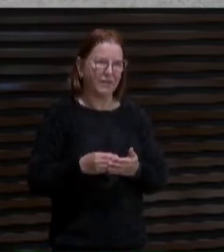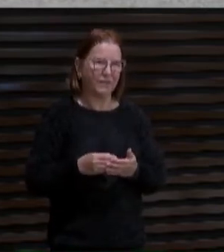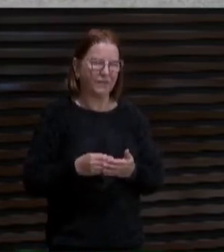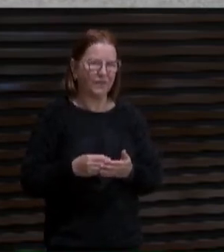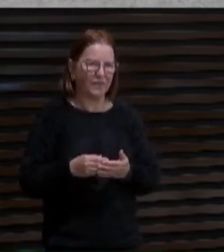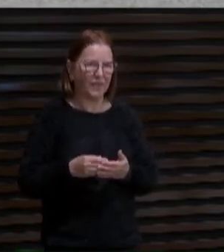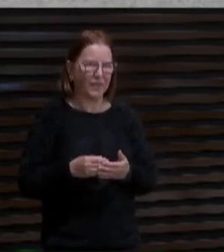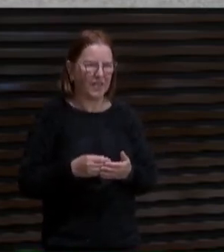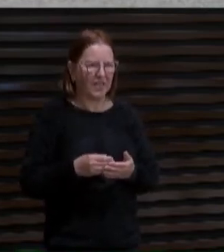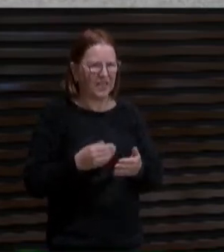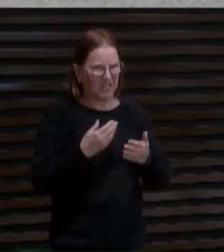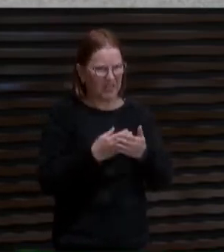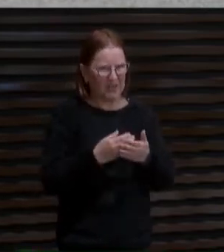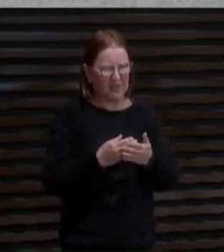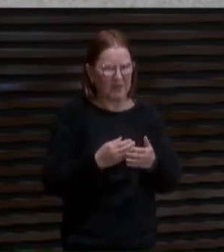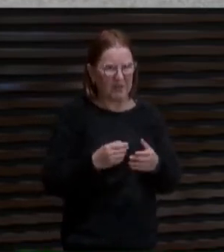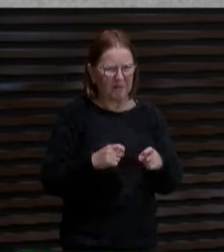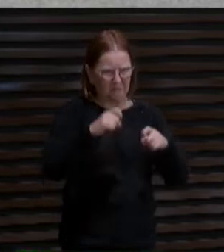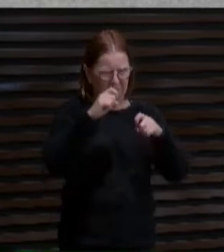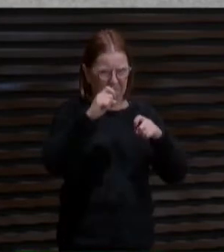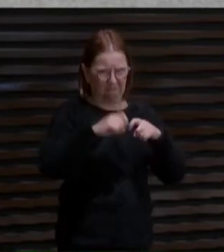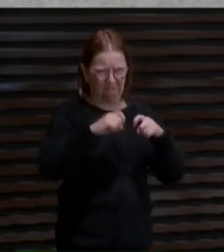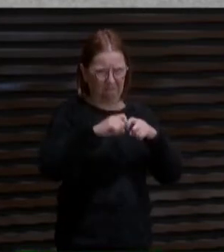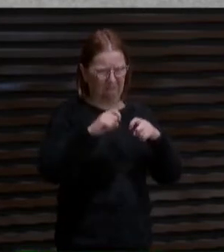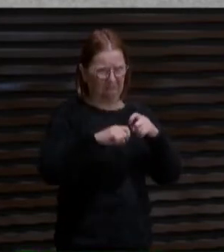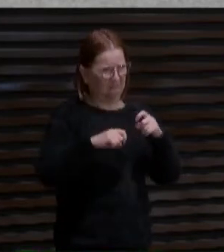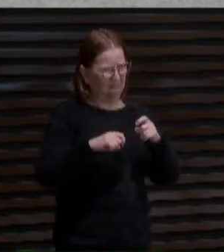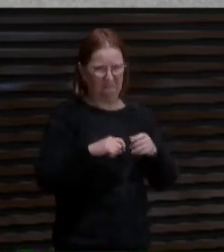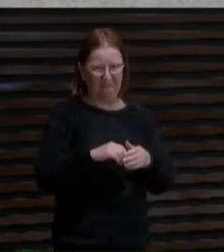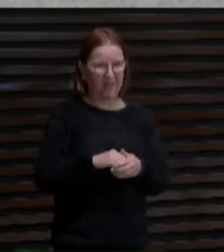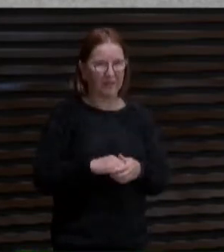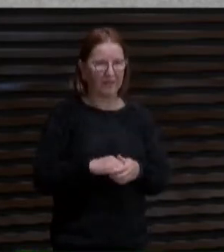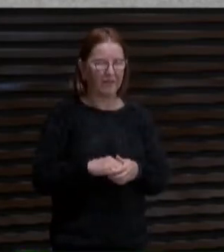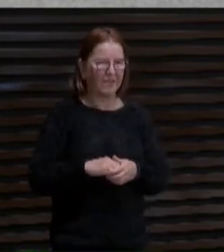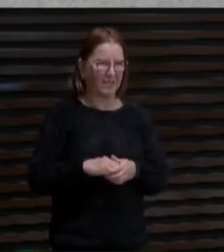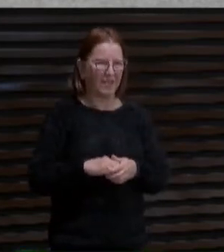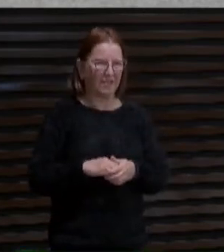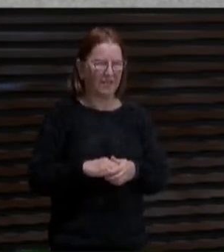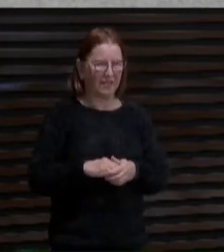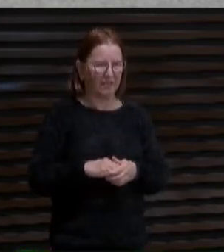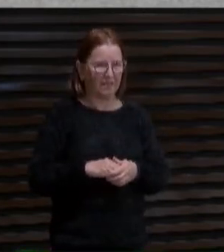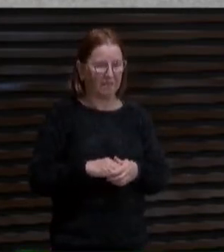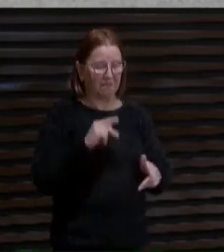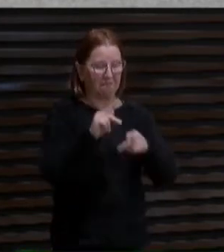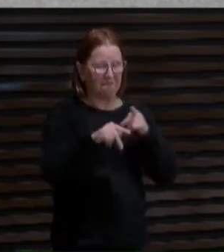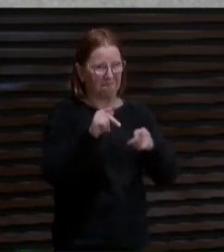como é que tá as coisas aí Mas Eu Tô fugindo aqui do meu texto aqui